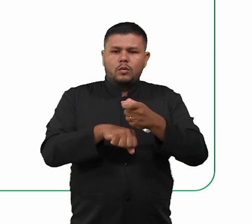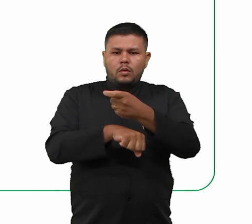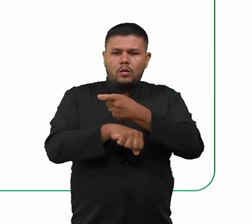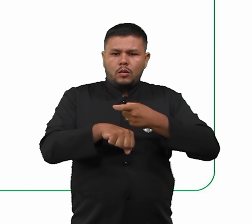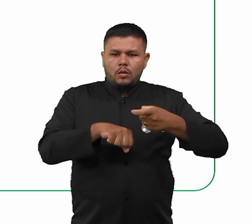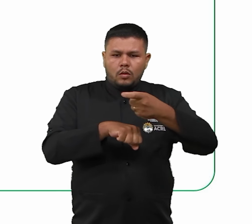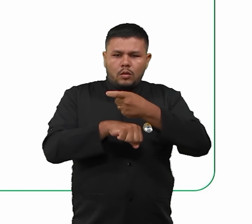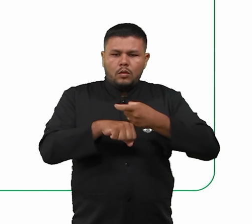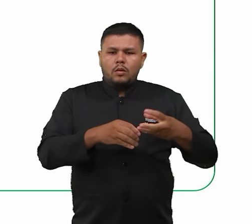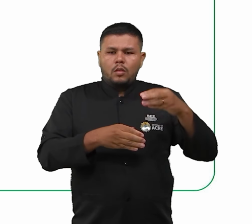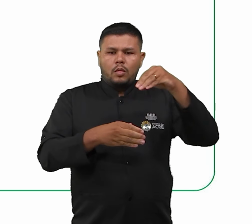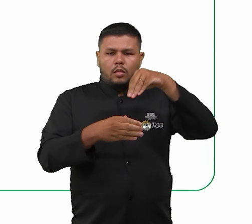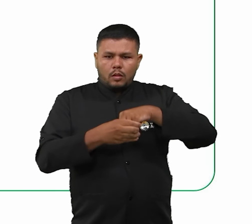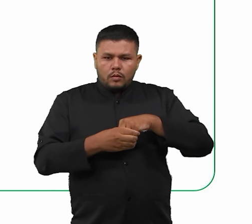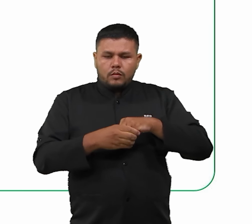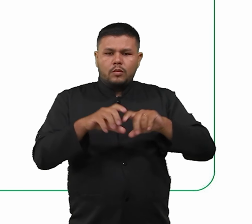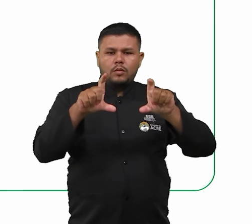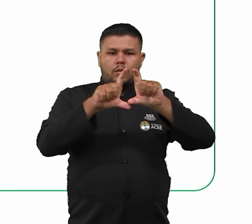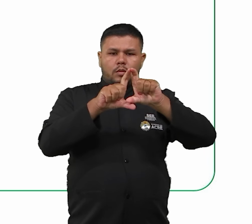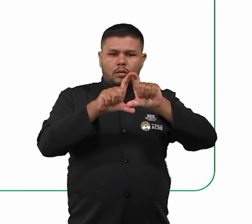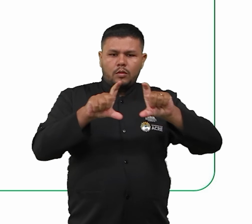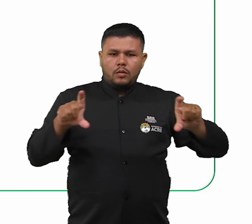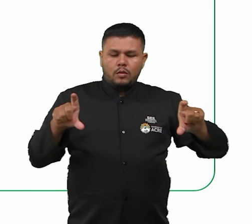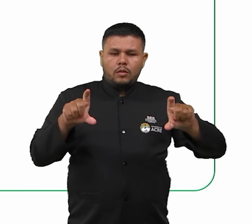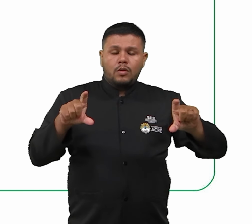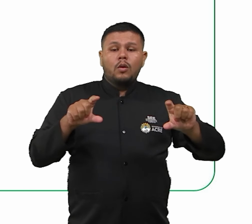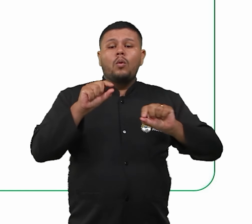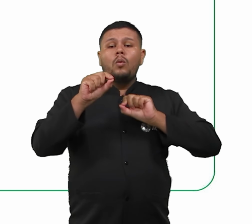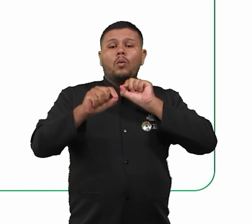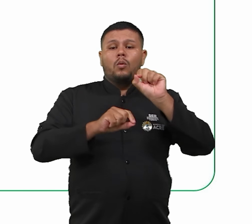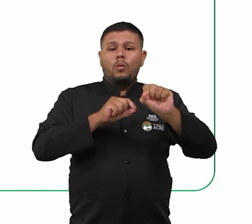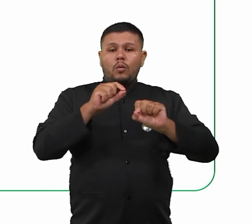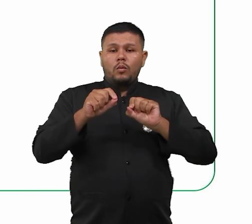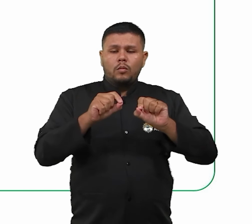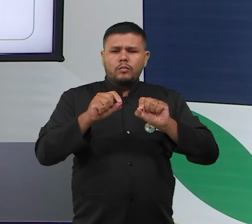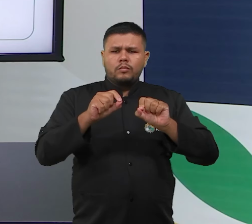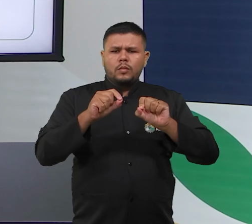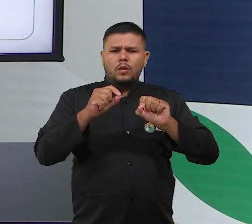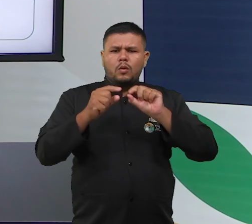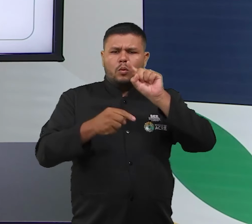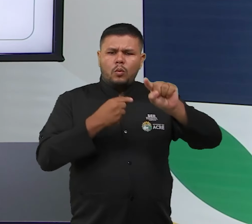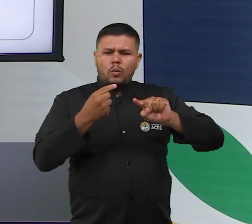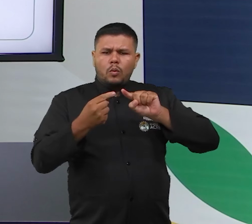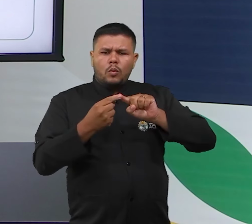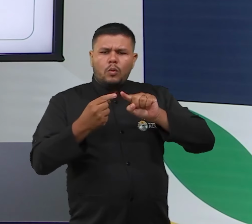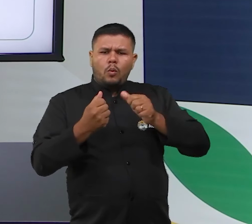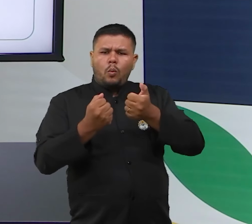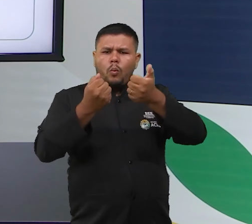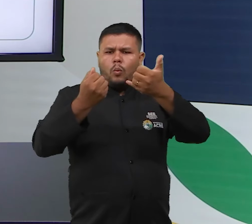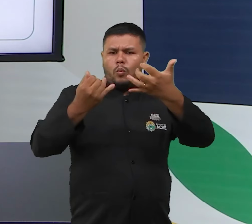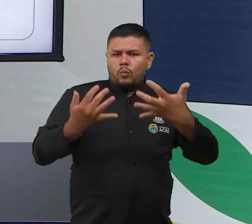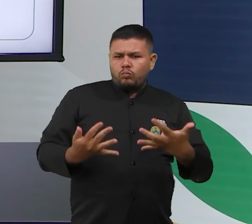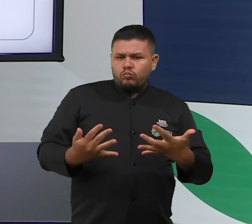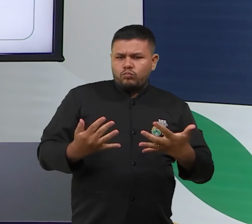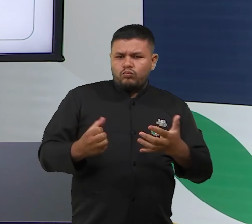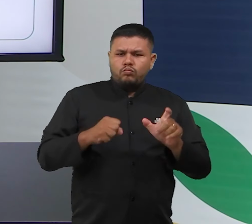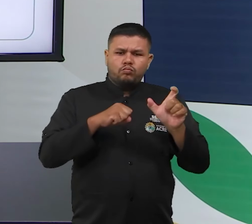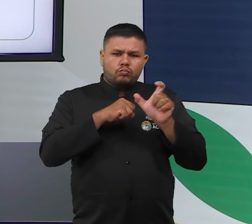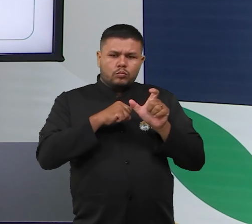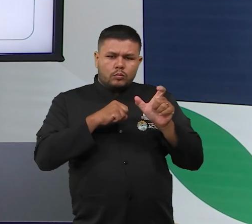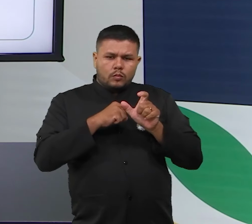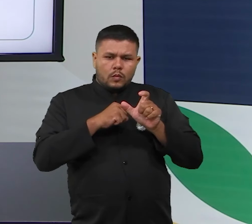da oração, e as apositivas, que trazem uma especificação ou uma explicação sobre o substantivo.